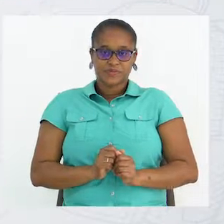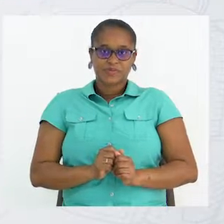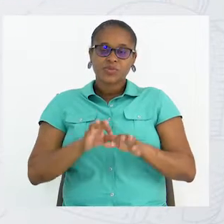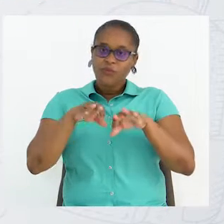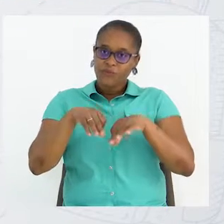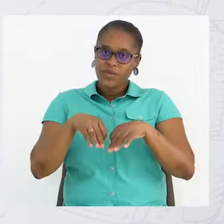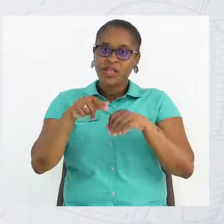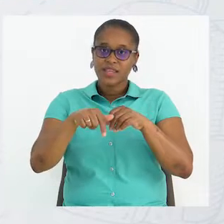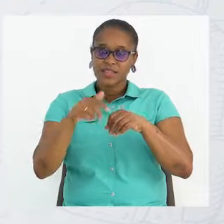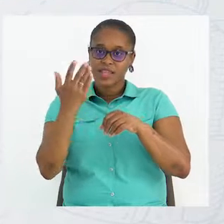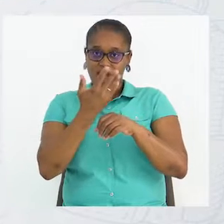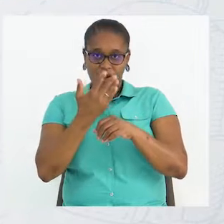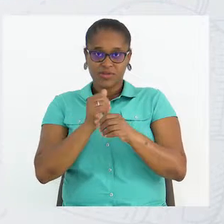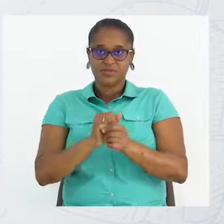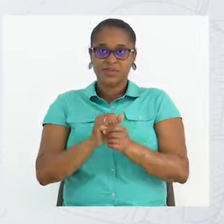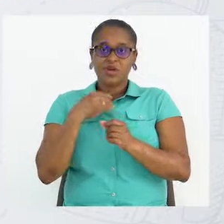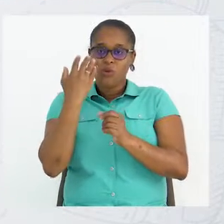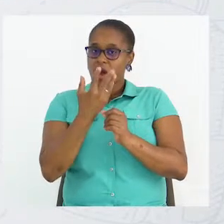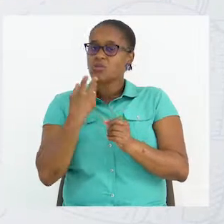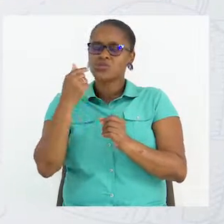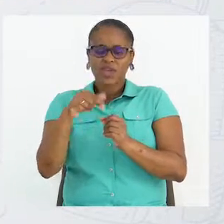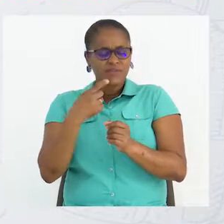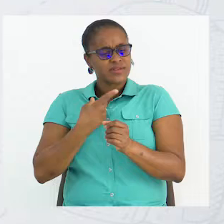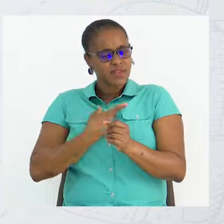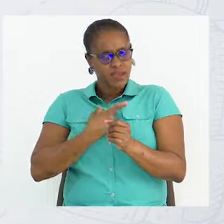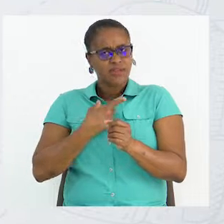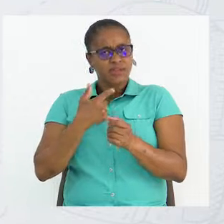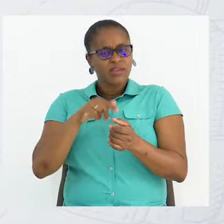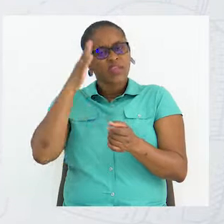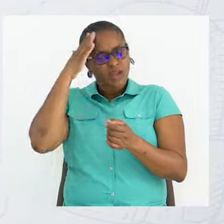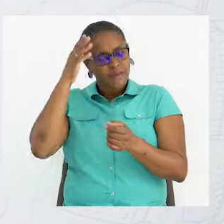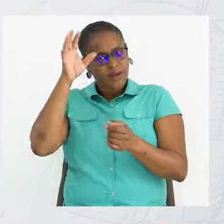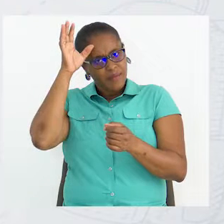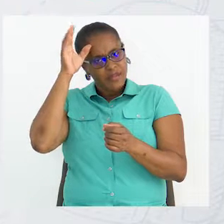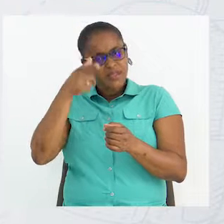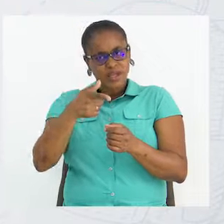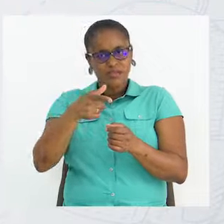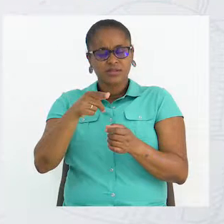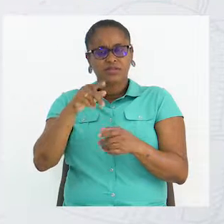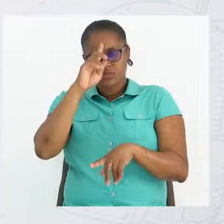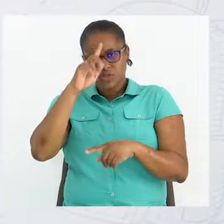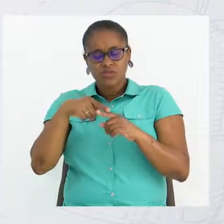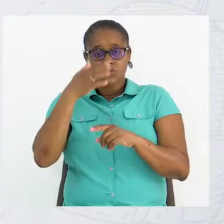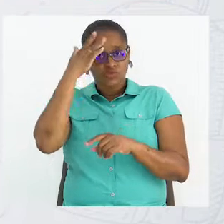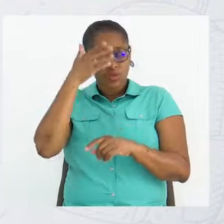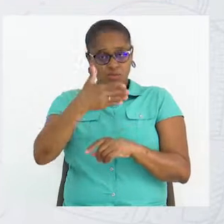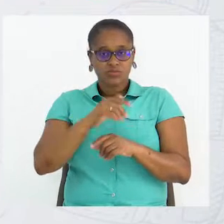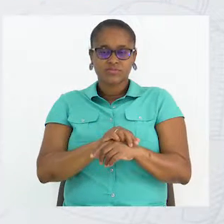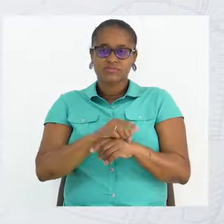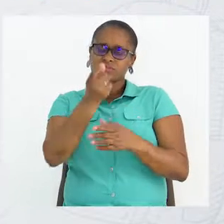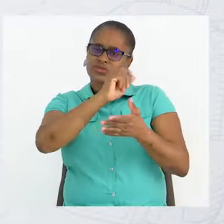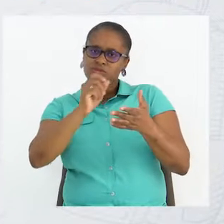No final desta aula, o aluno deve ser capaz de: o objetivo número 1, definir a